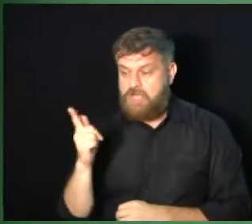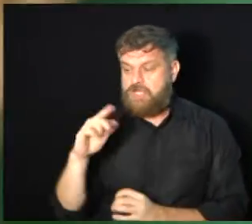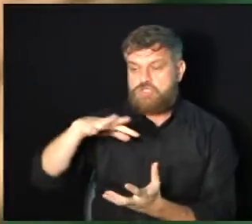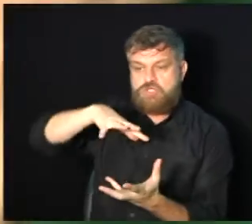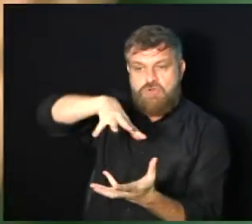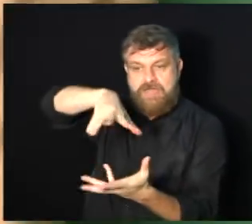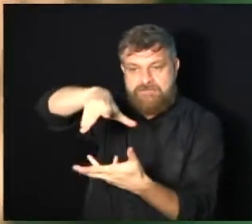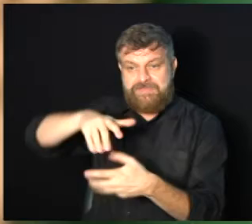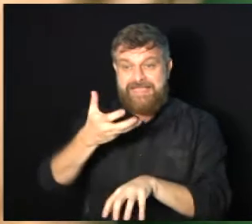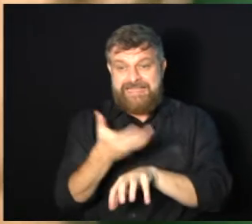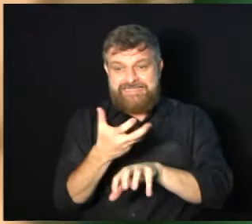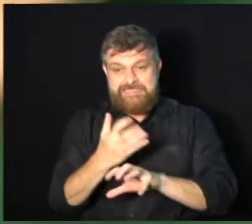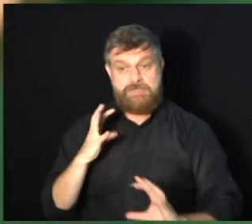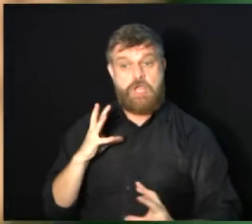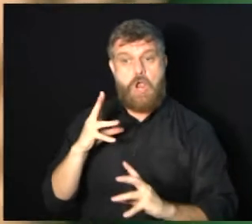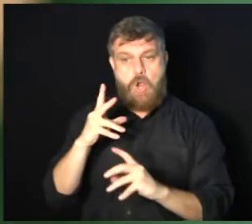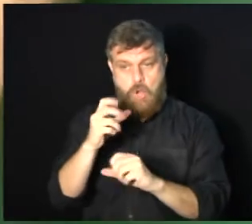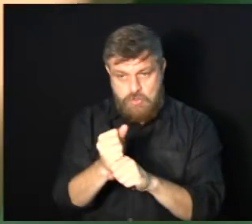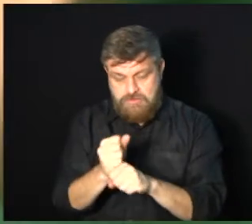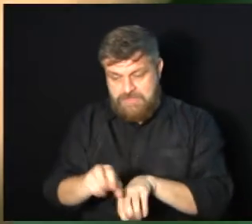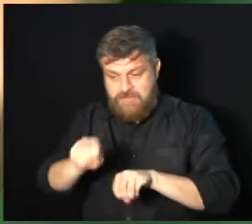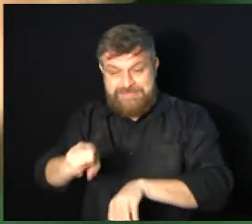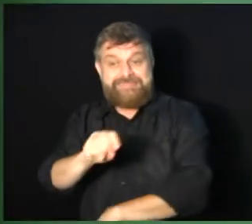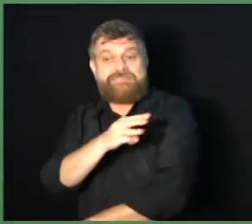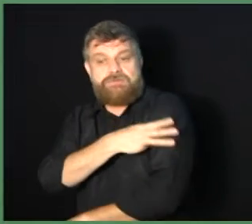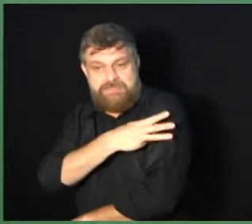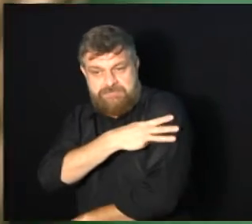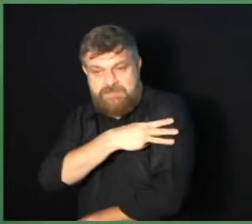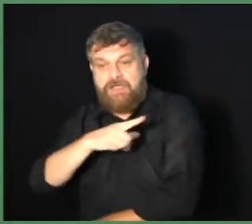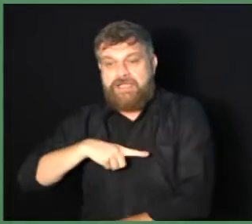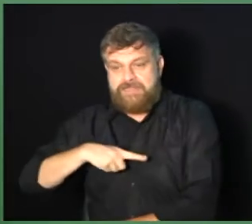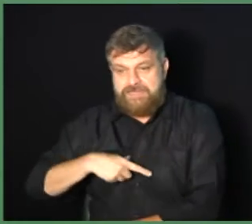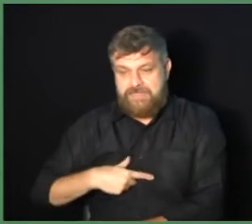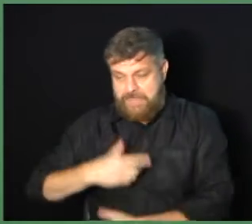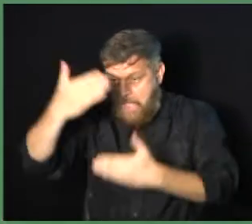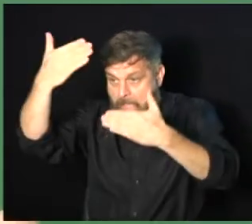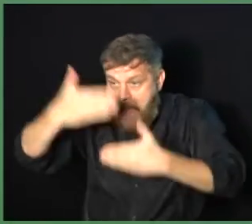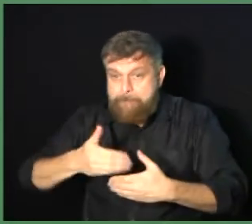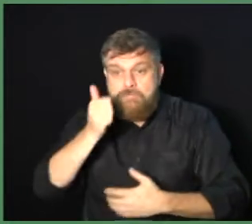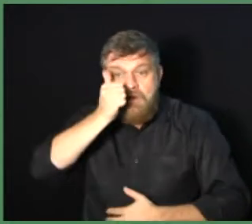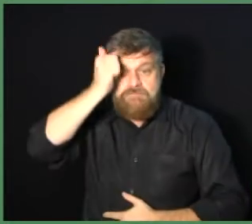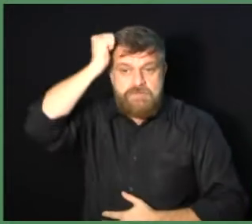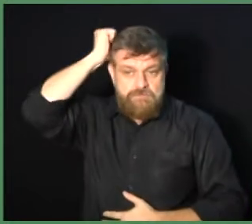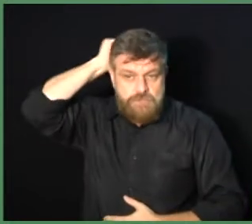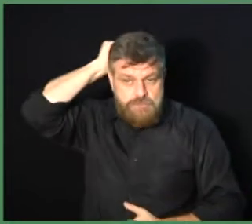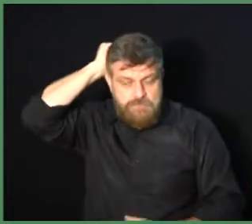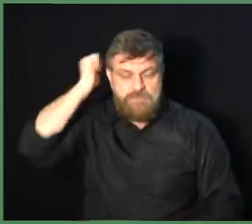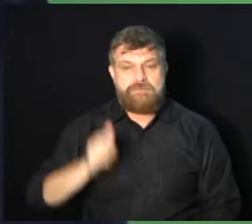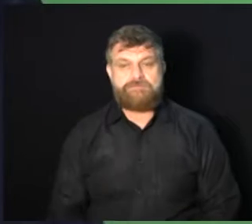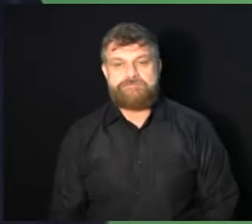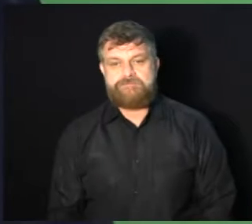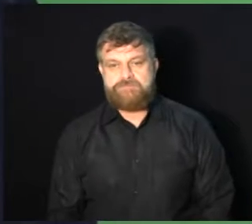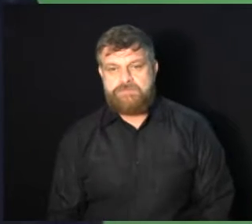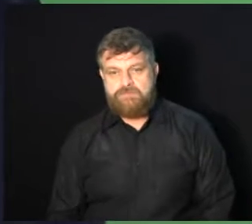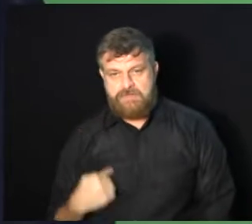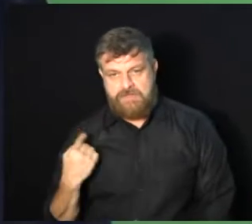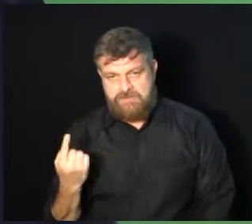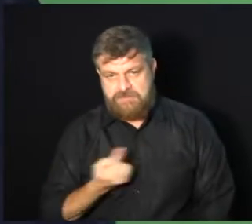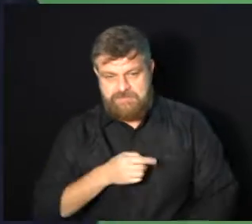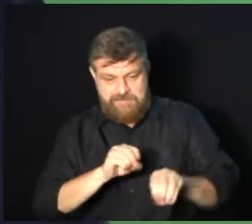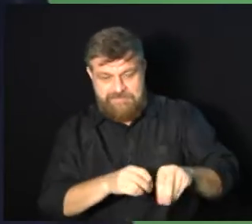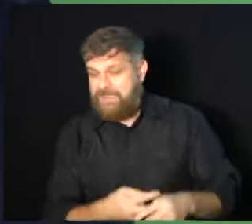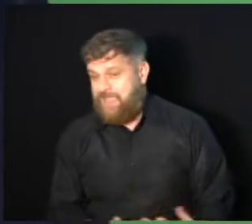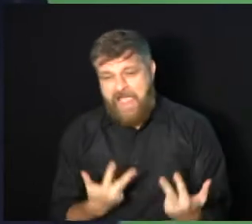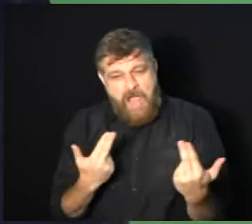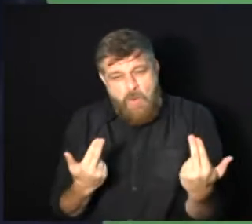enfim, todas as disciplinas do ensino médio que estão presentes nos principais vestibulares do país. Nosso funcionamento é bem parecido